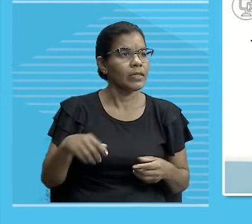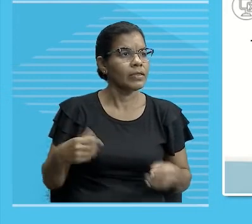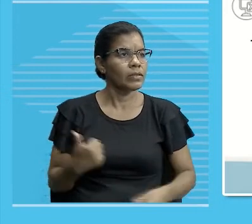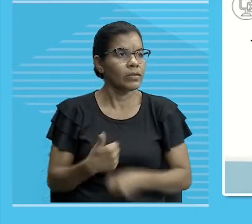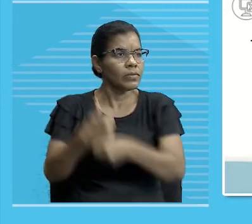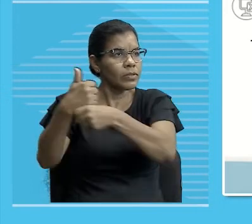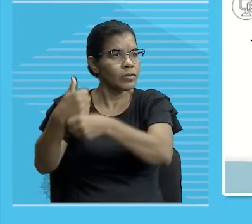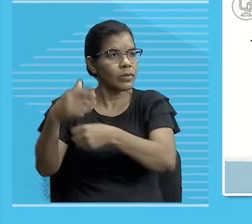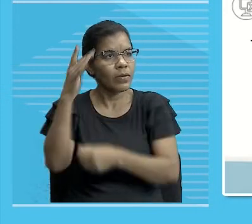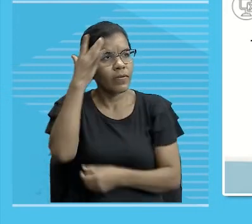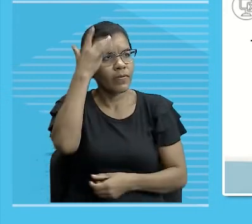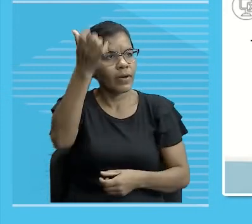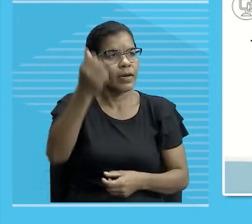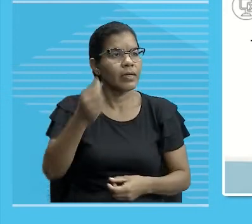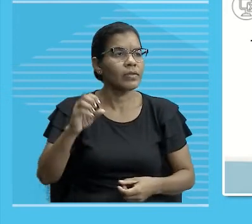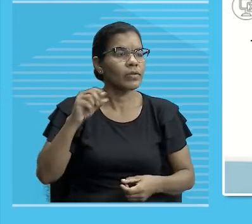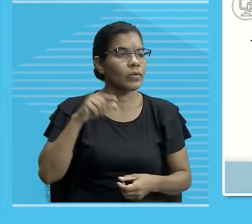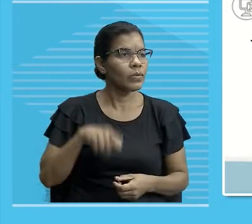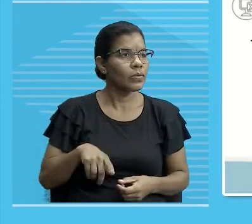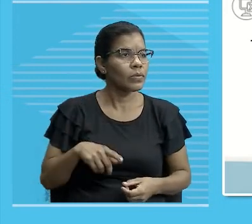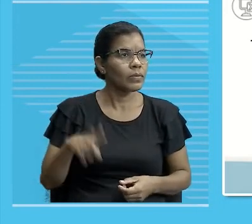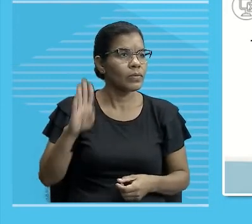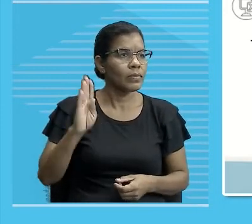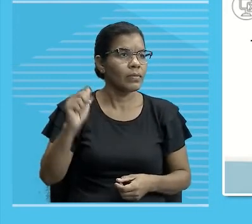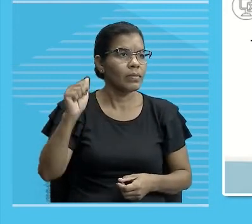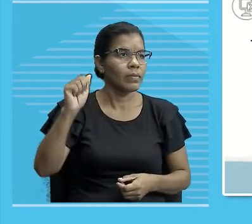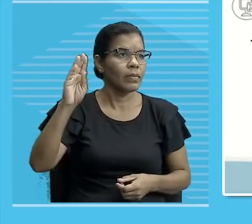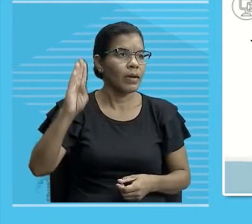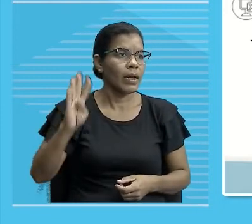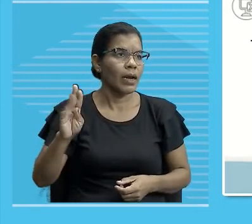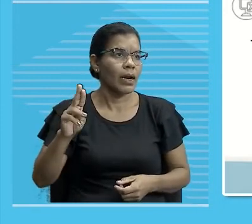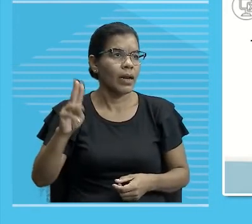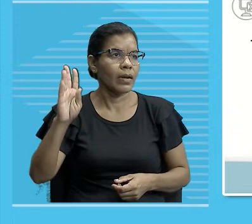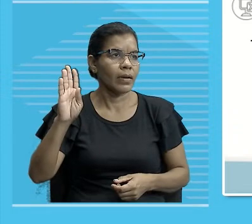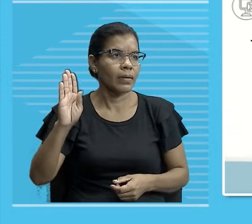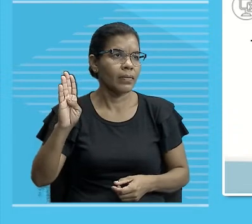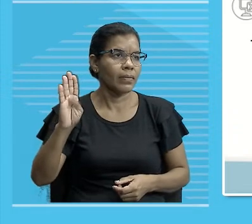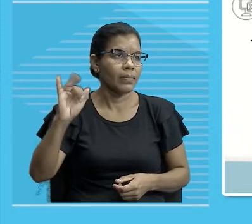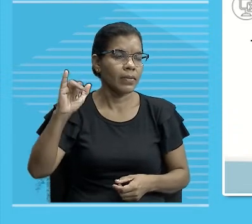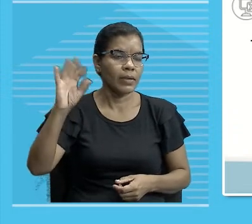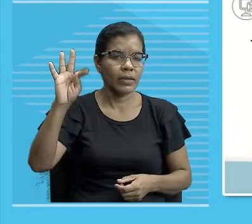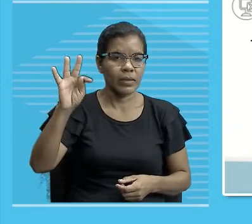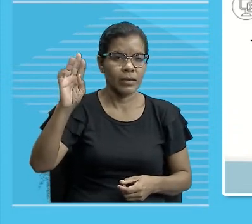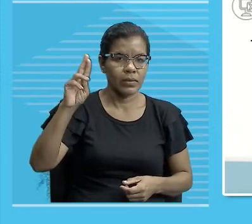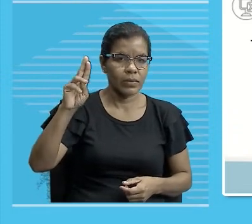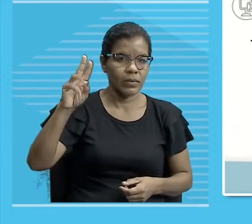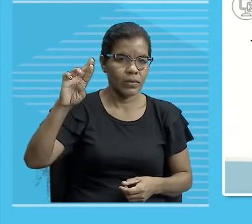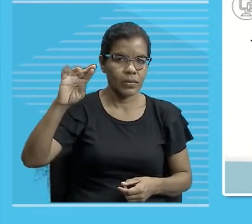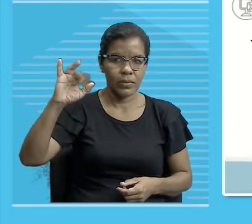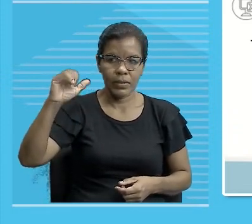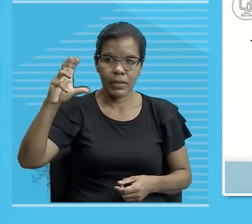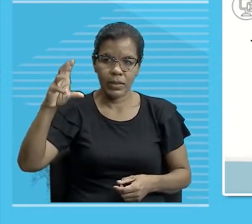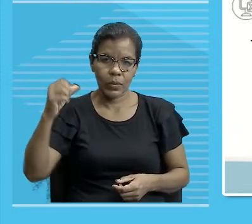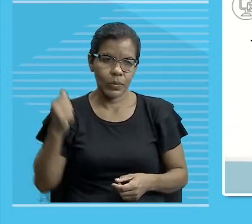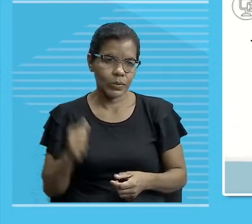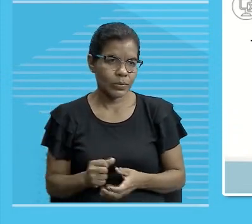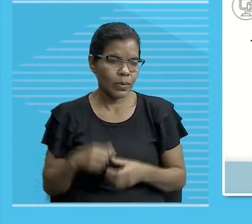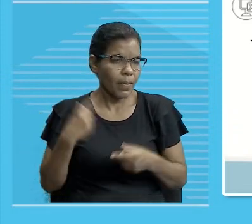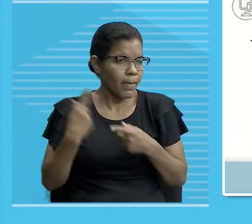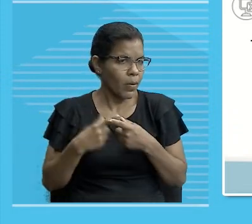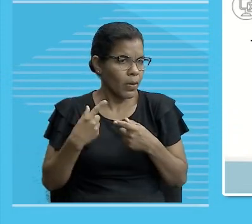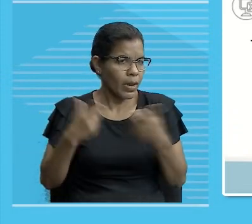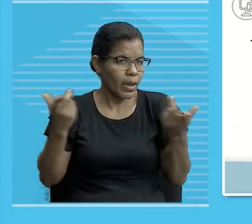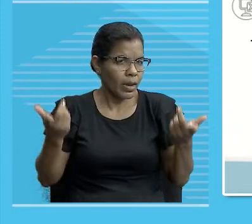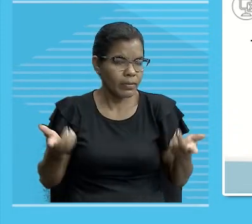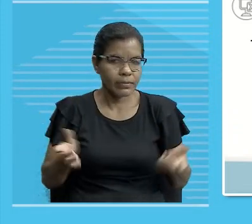voltar. Eu disse, olha, os barbitúricos e os benzodiazepínicos são classes de medicamentos que fazem o mesmo